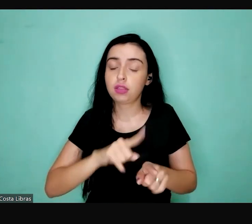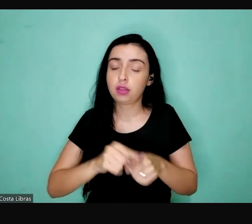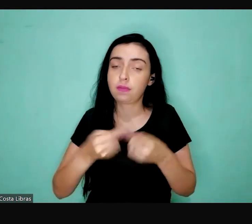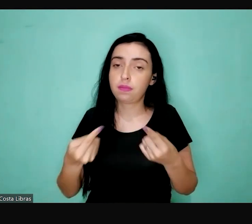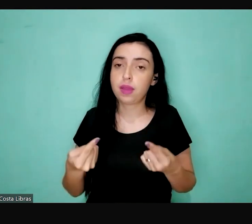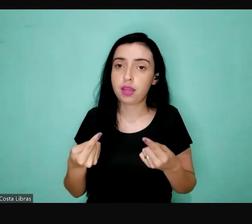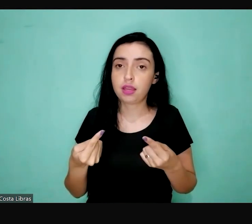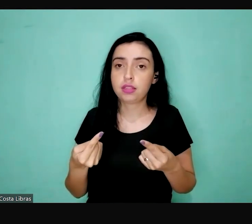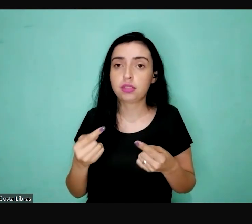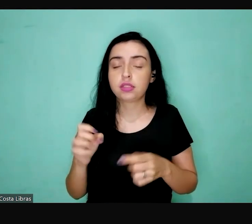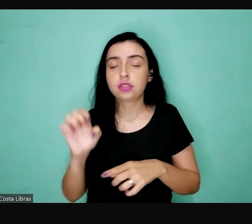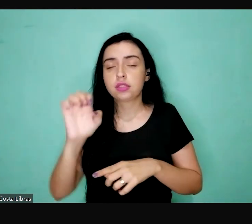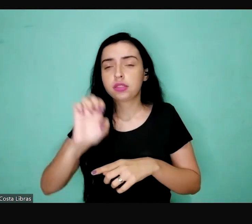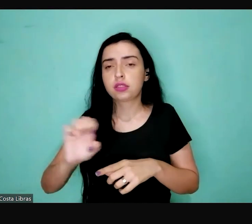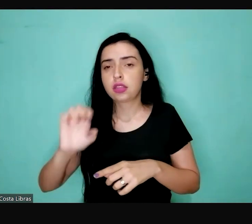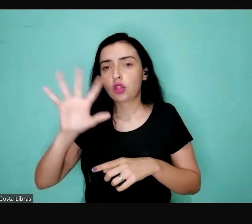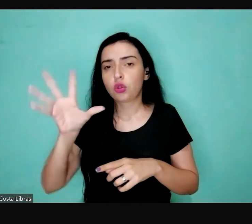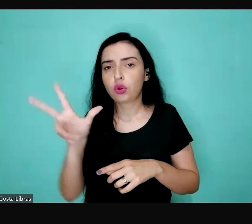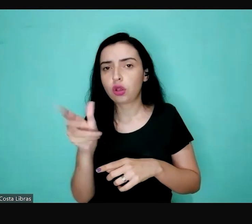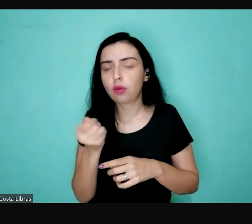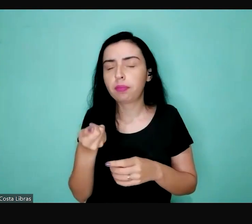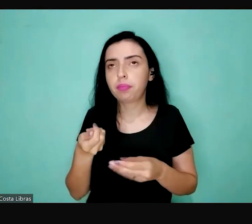na Europa,